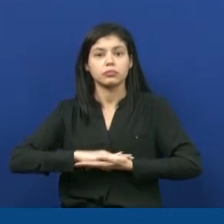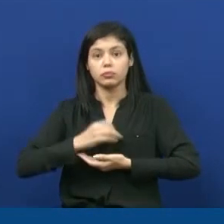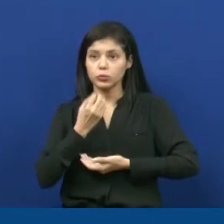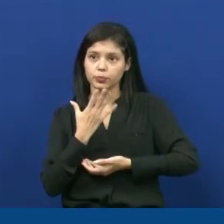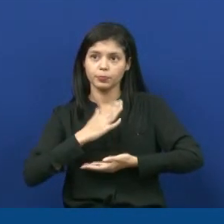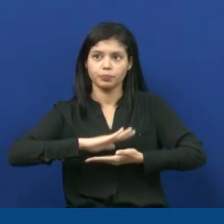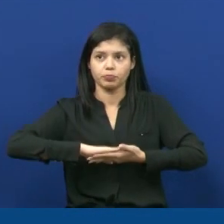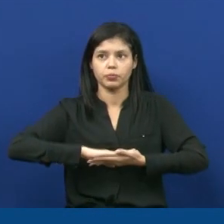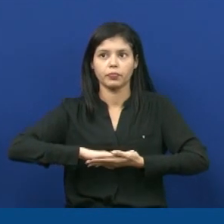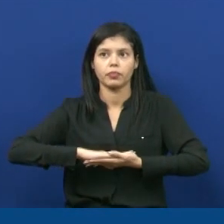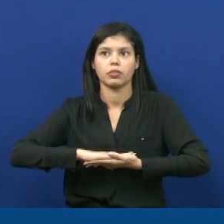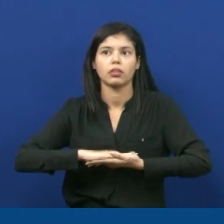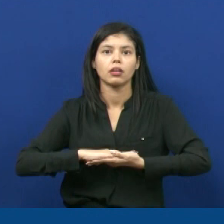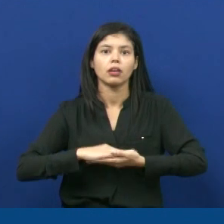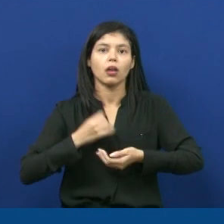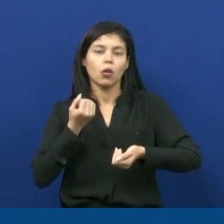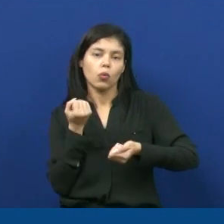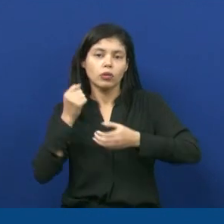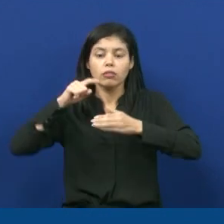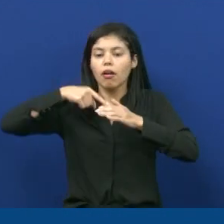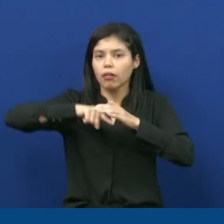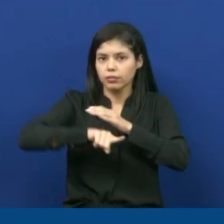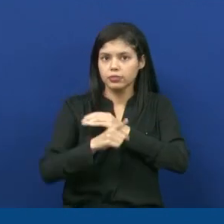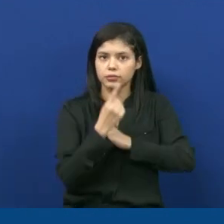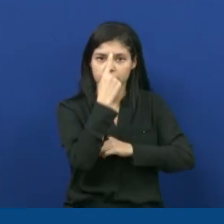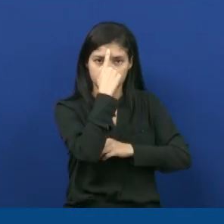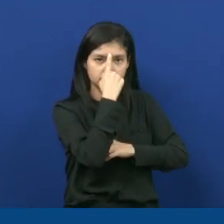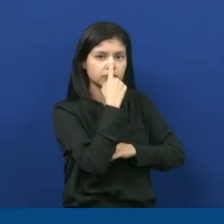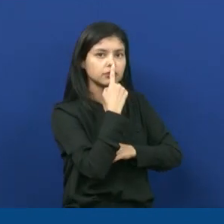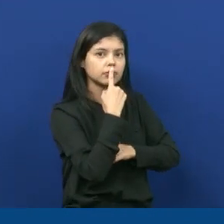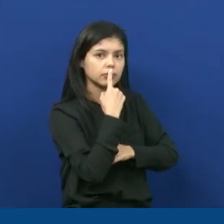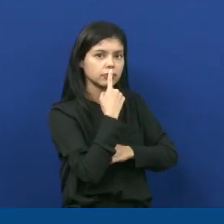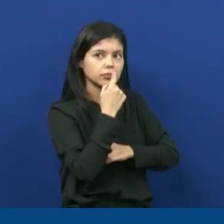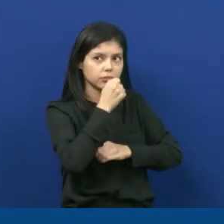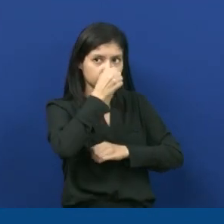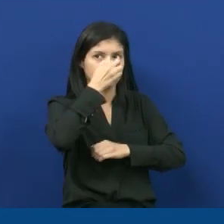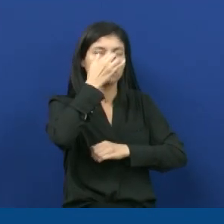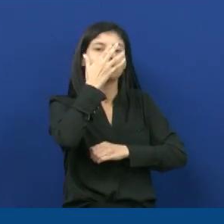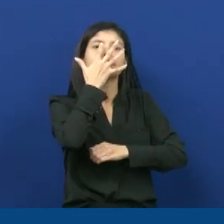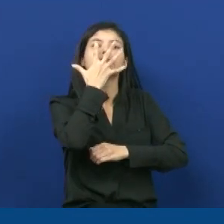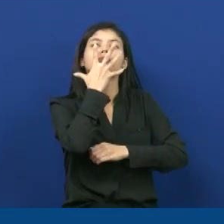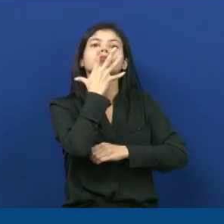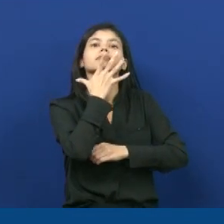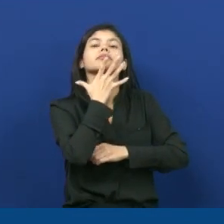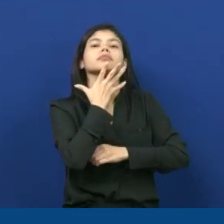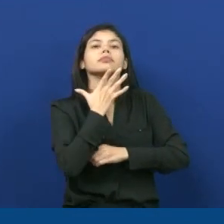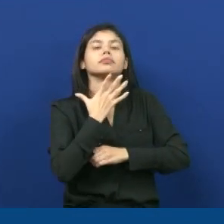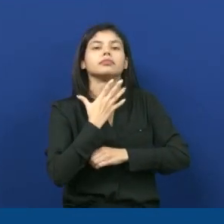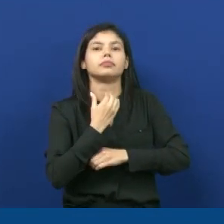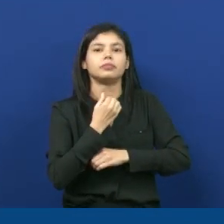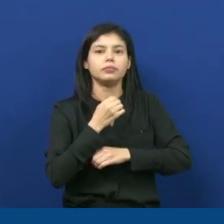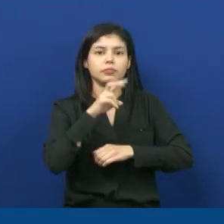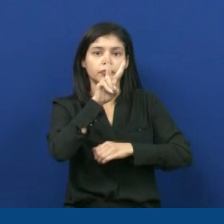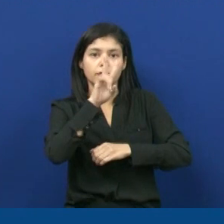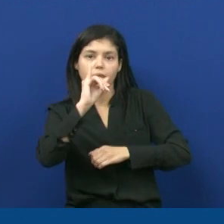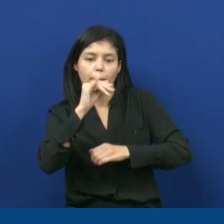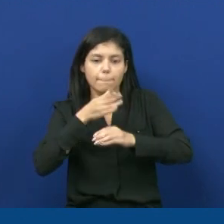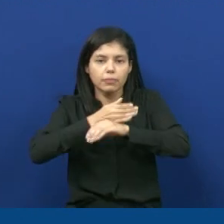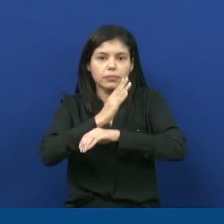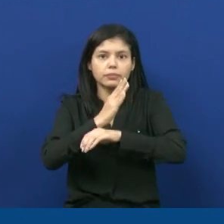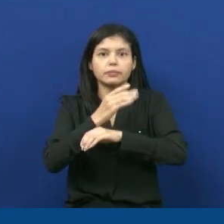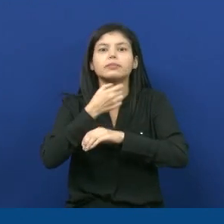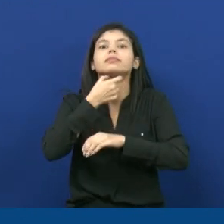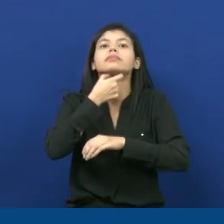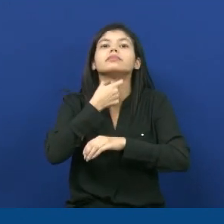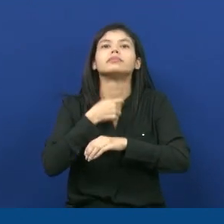Bom, a partir do momento que o ar entra pela narina e se expande pela cavidade nasal, ele vai passar pela